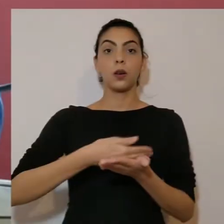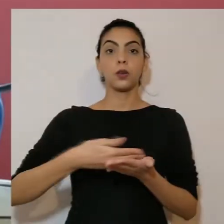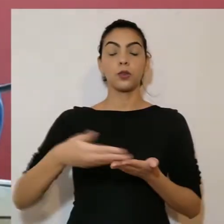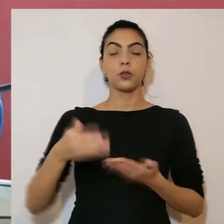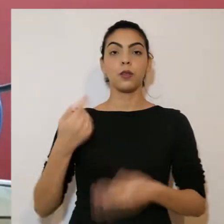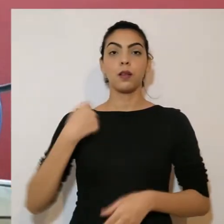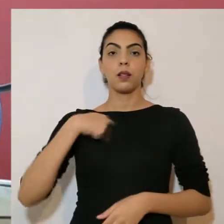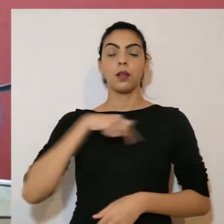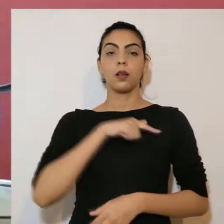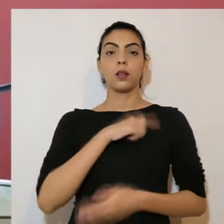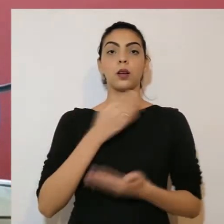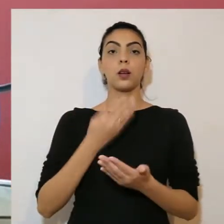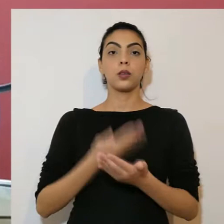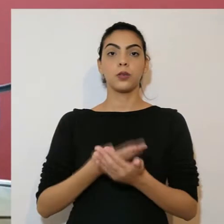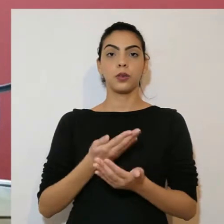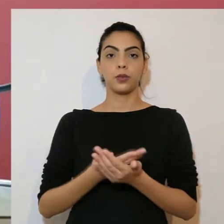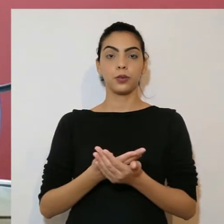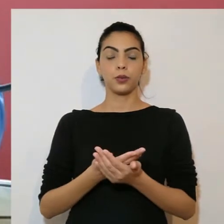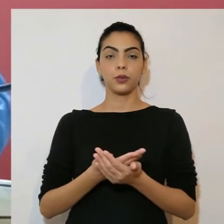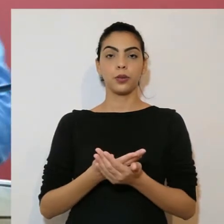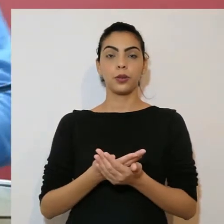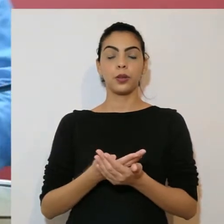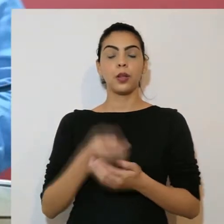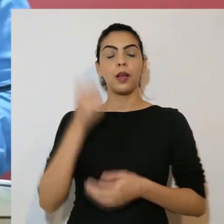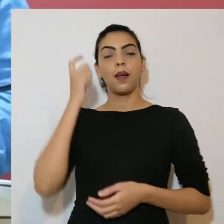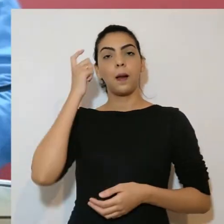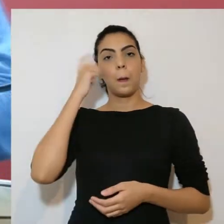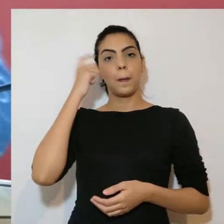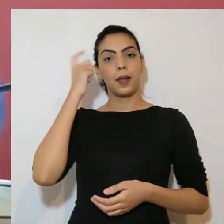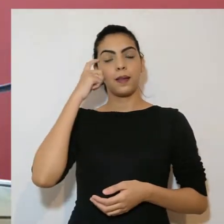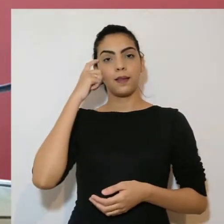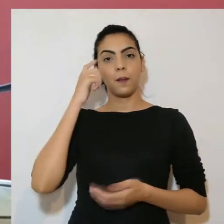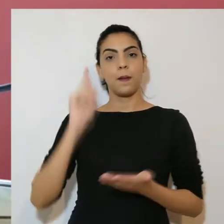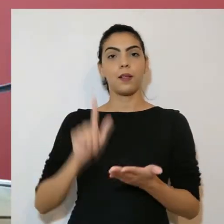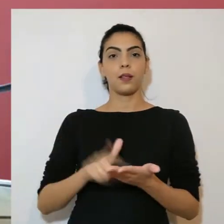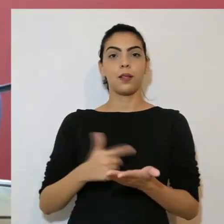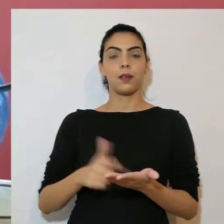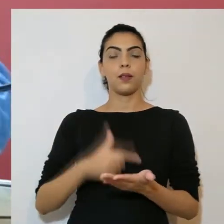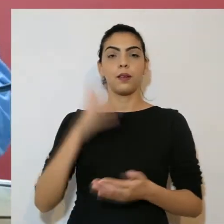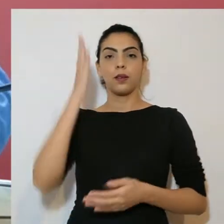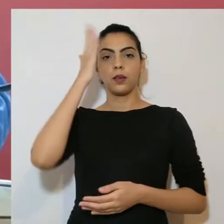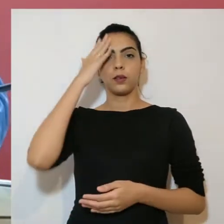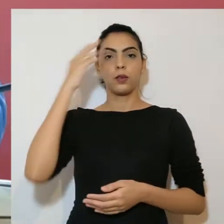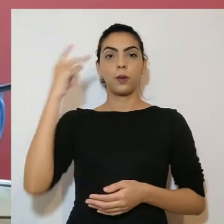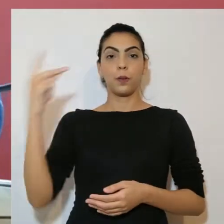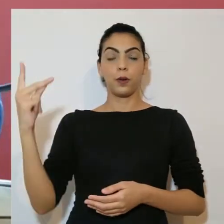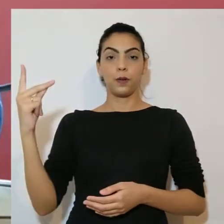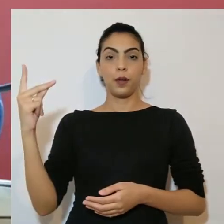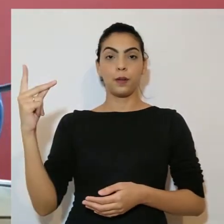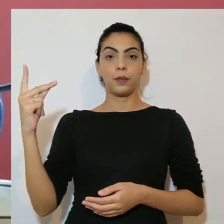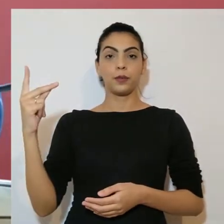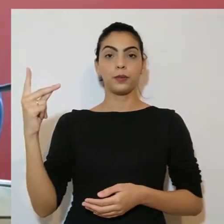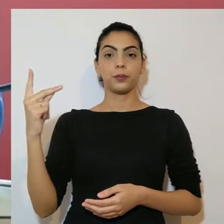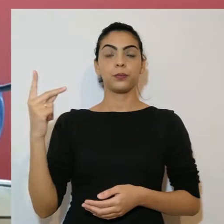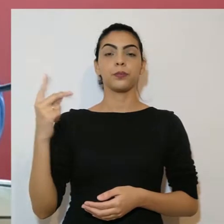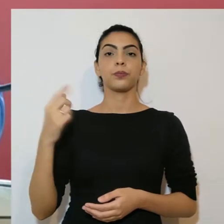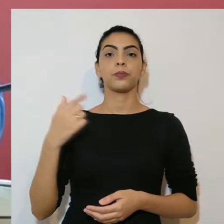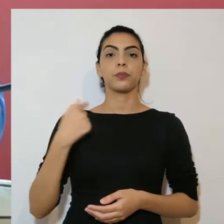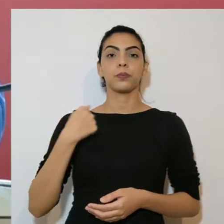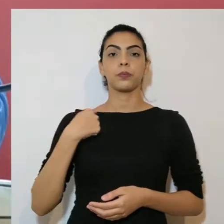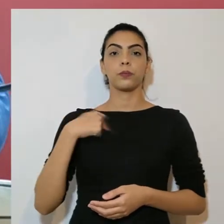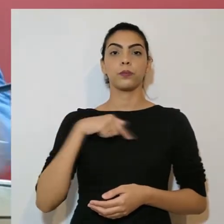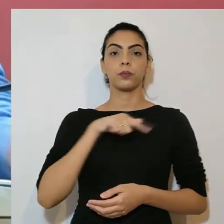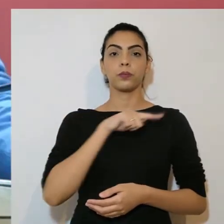Dando prosseguimento ao nosso estudo, meditação no livro de Provérbios, nós